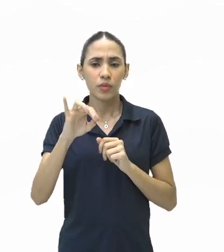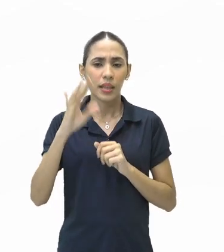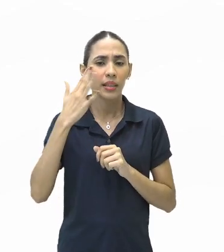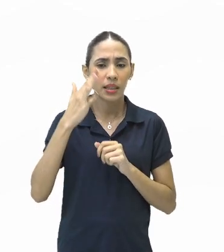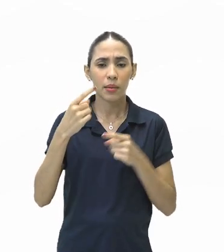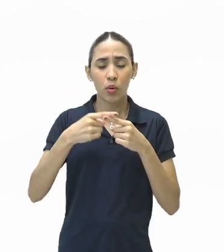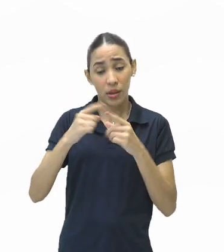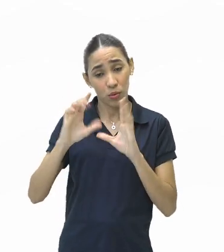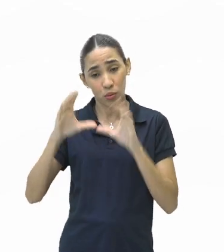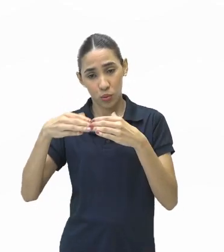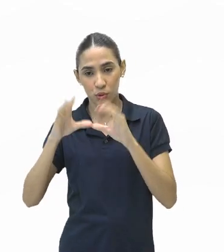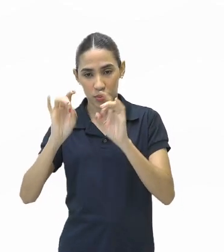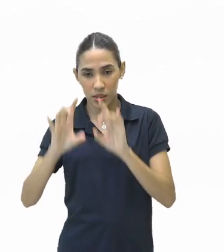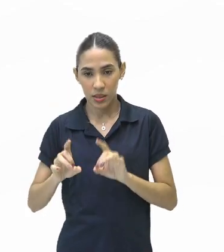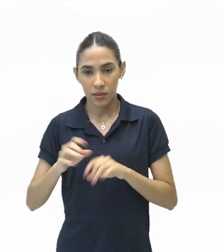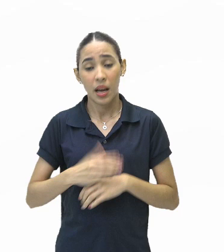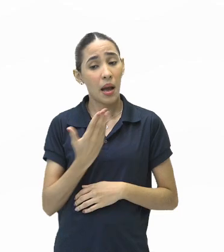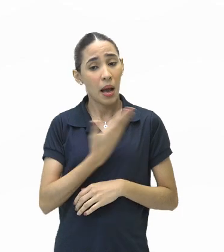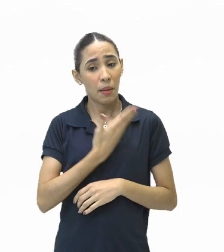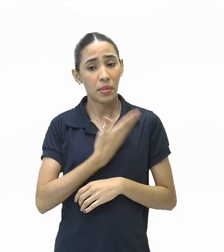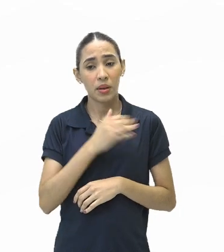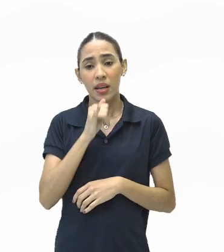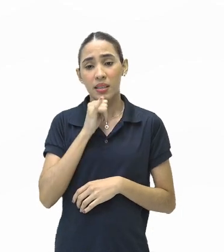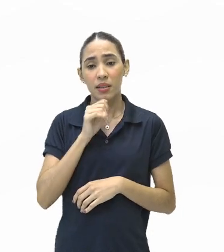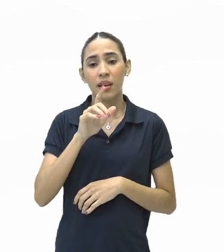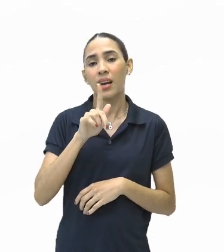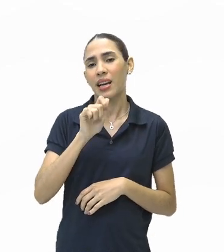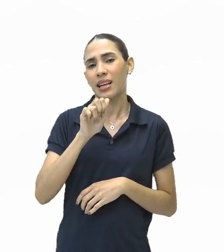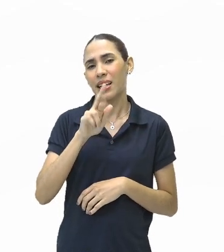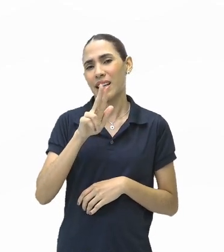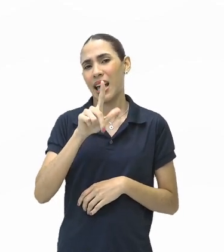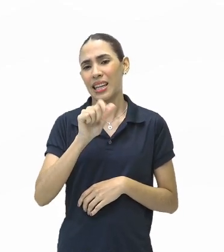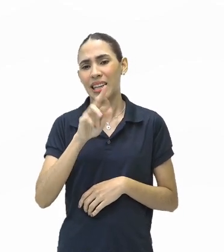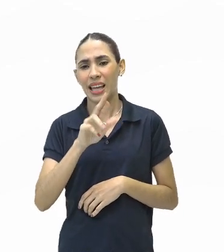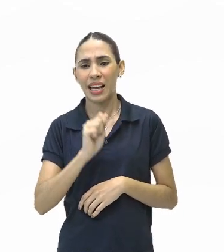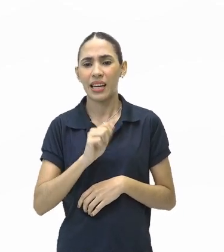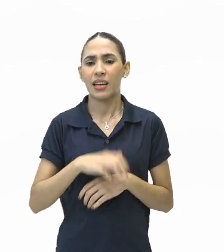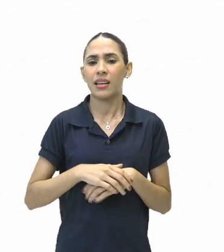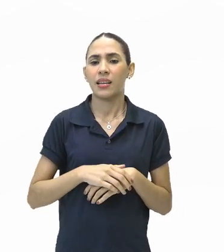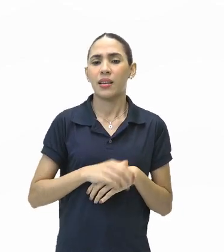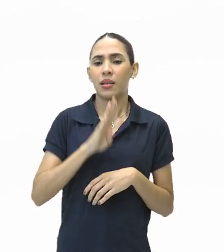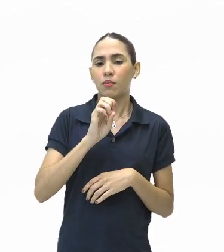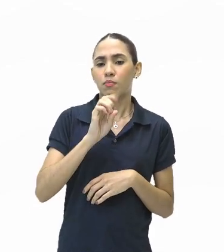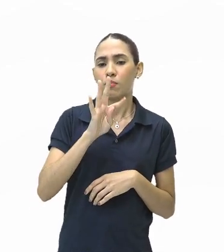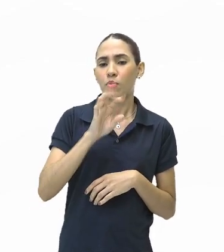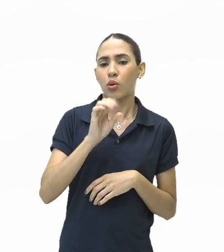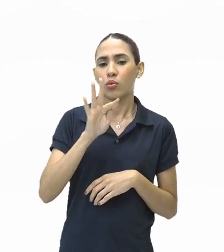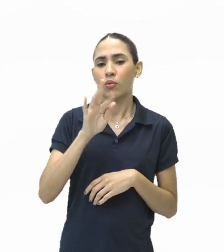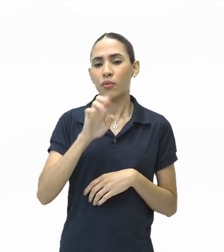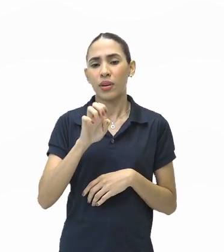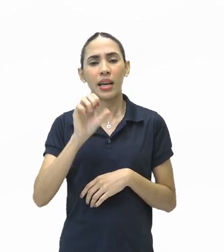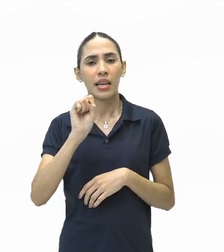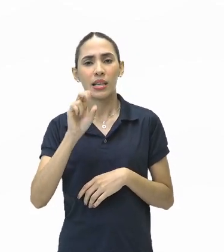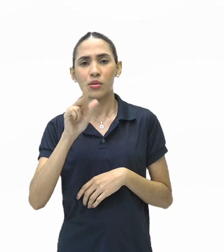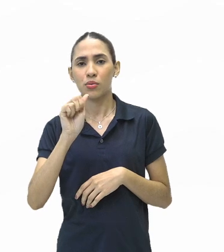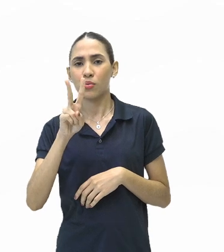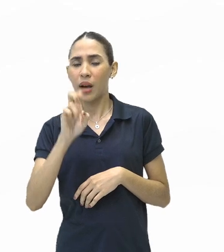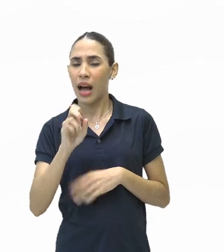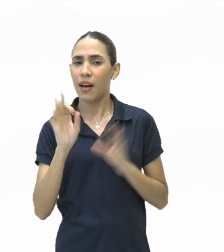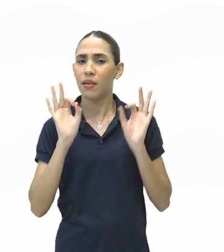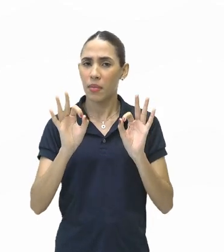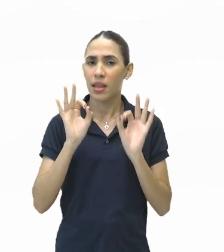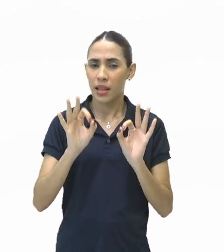todos são médicos. Quando a gente está entre amigos, ali eu falo, e aí, galera, boto fé, suave, chibata e tal,